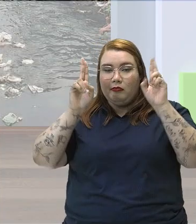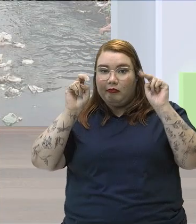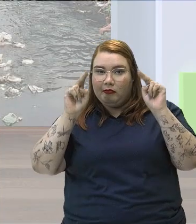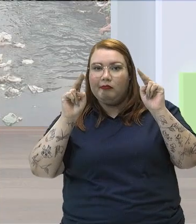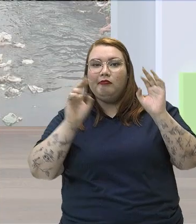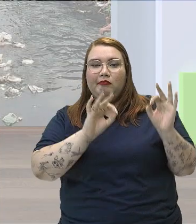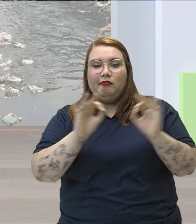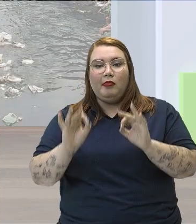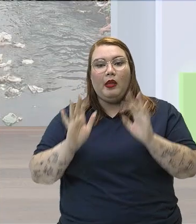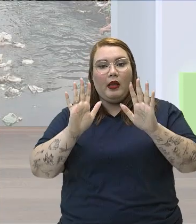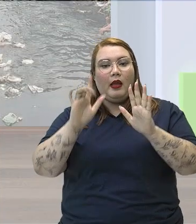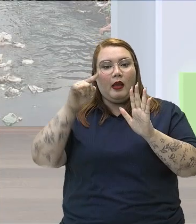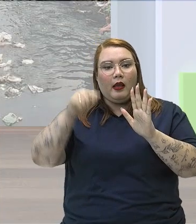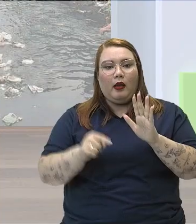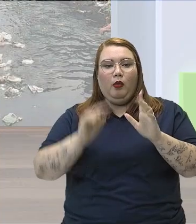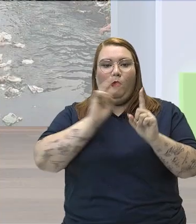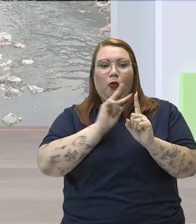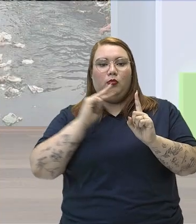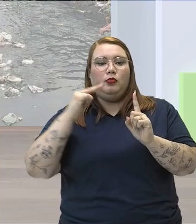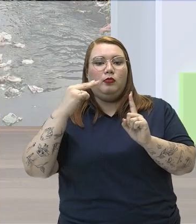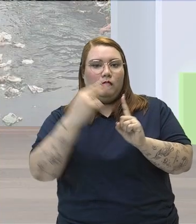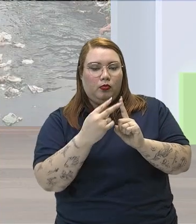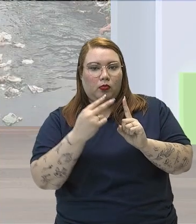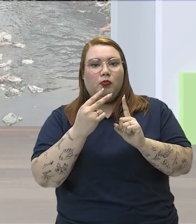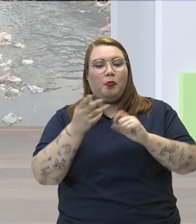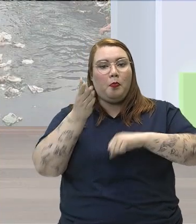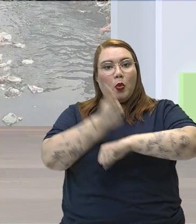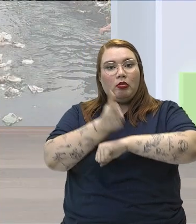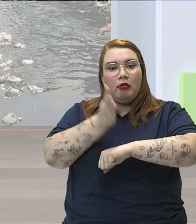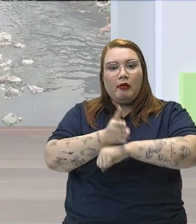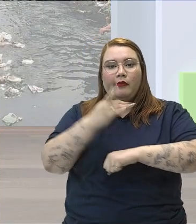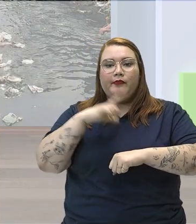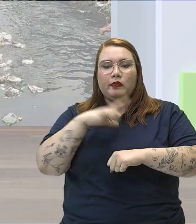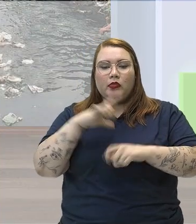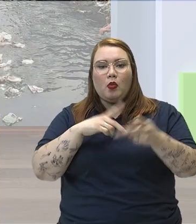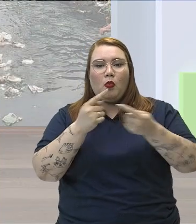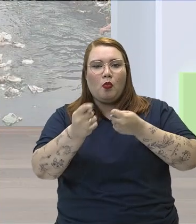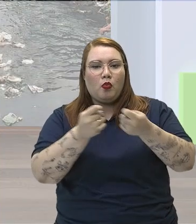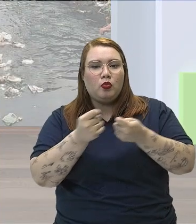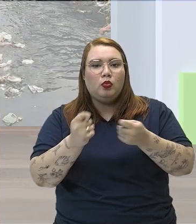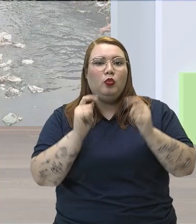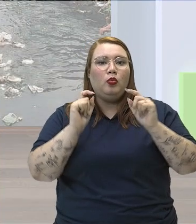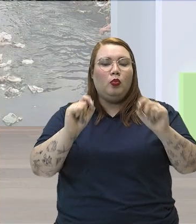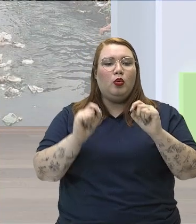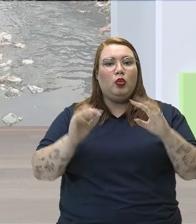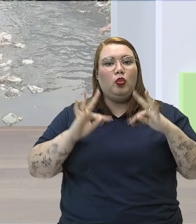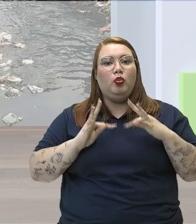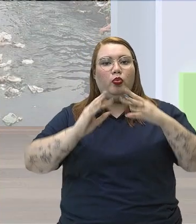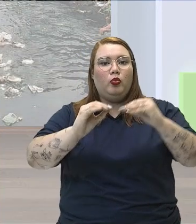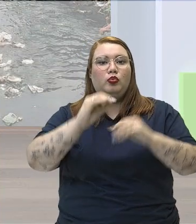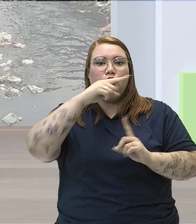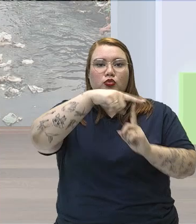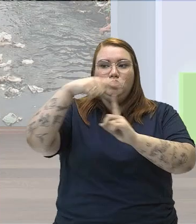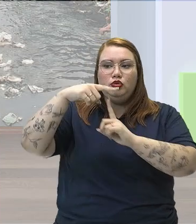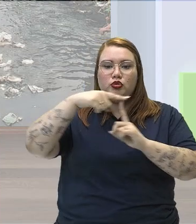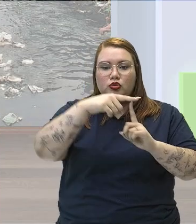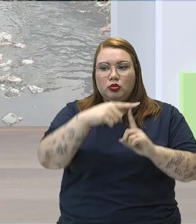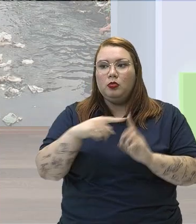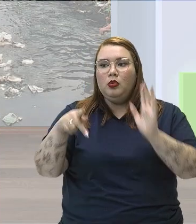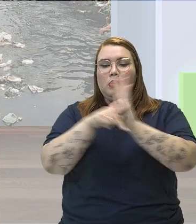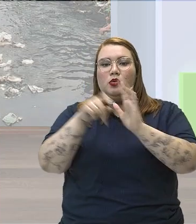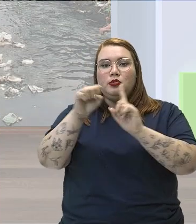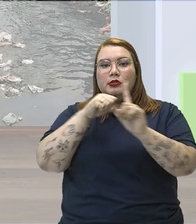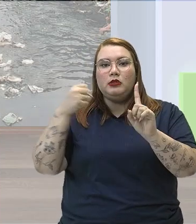né? Ela é uma visão moderna para gerenciar todos os tipos de resíduos que a sociedade moderna